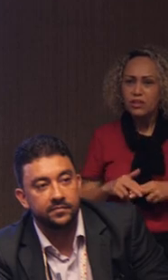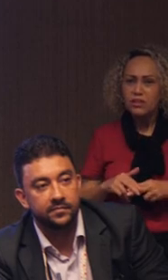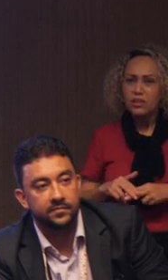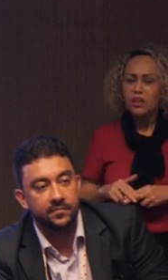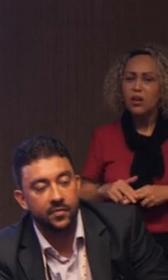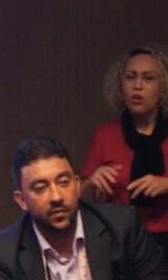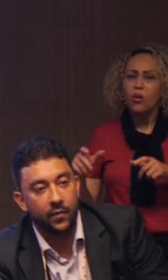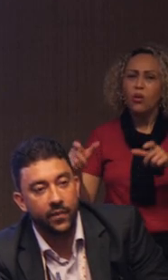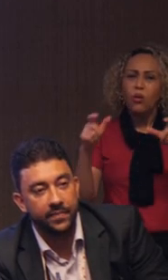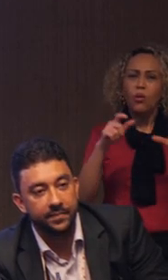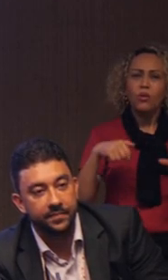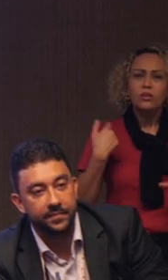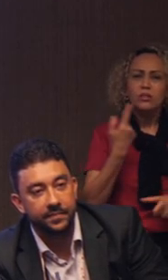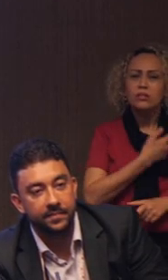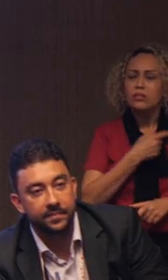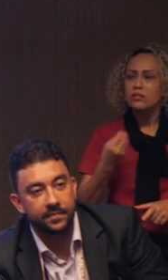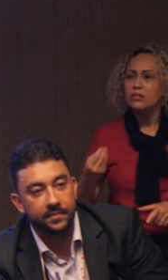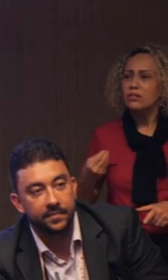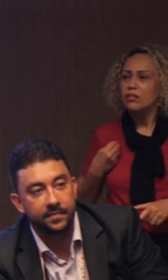gente estiver,